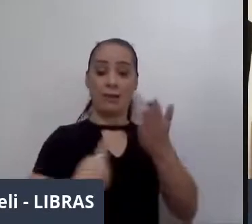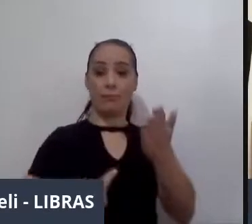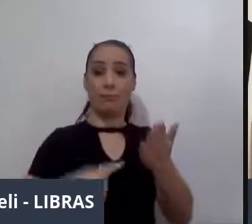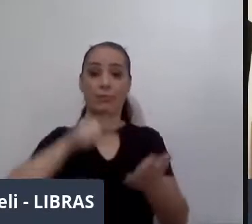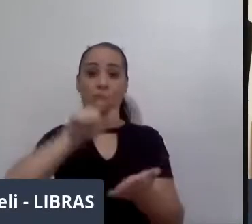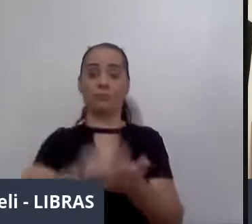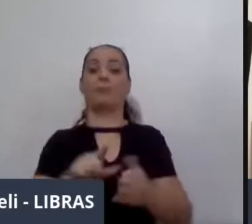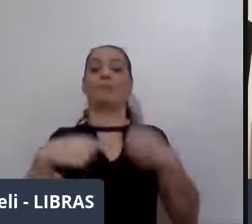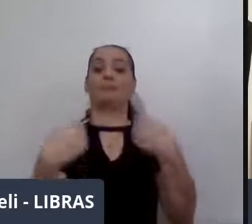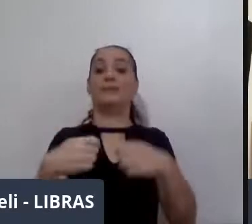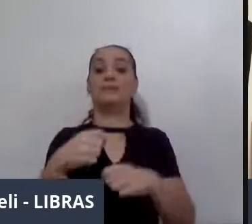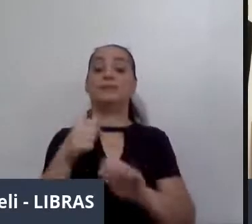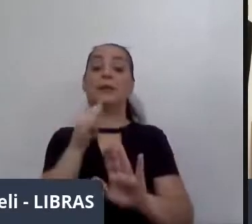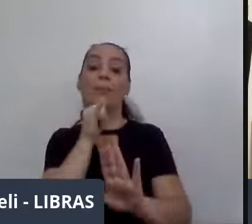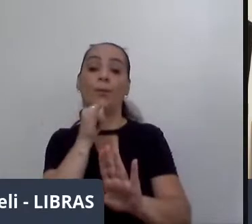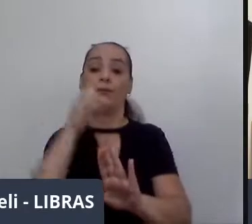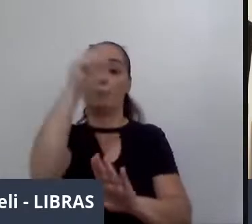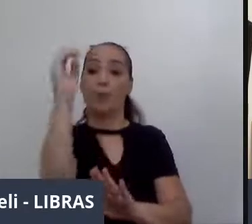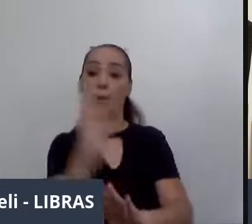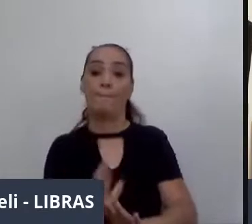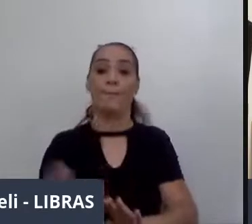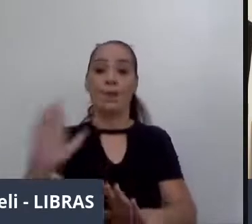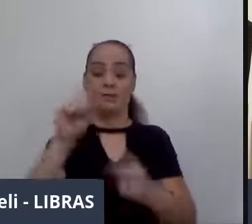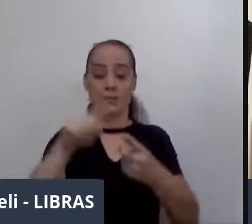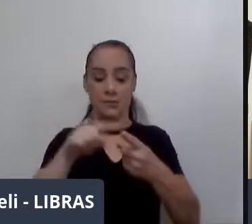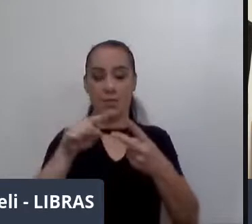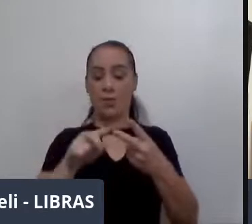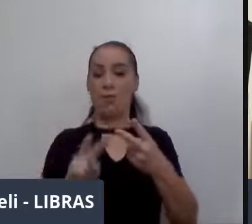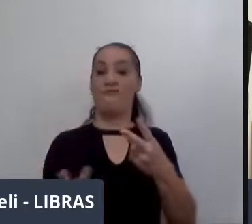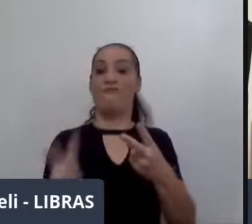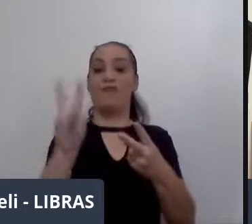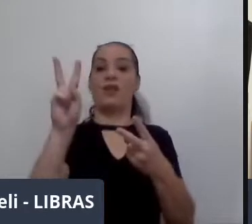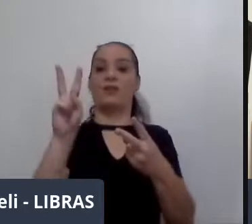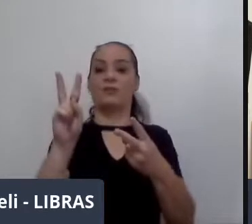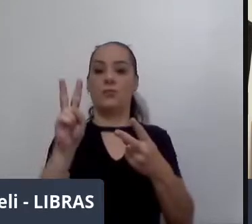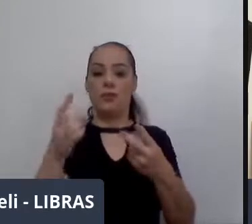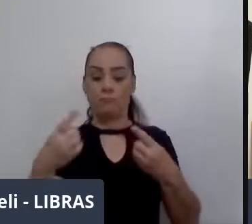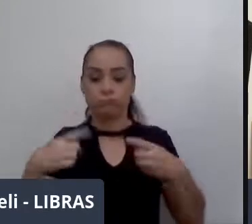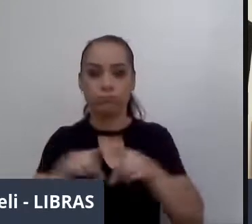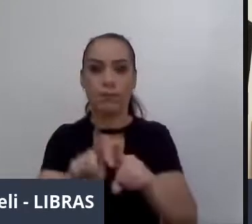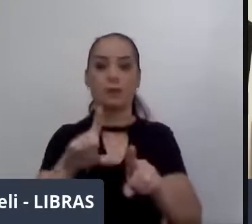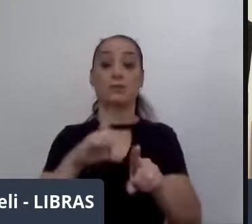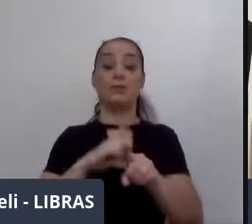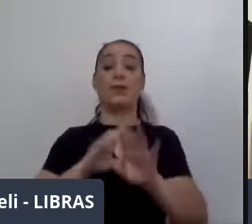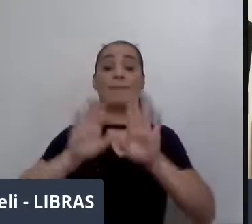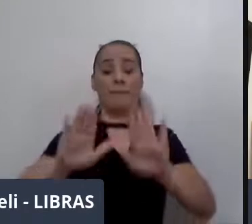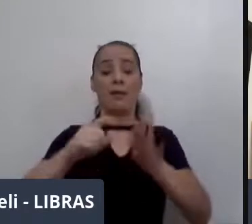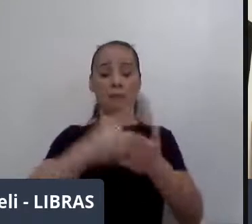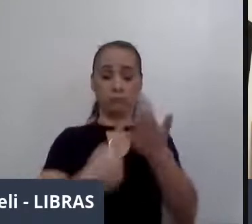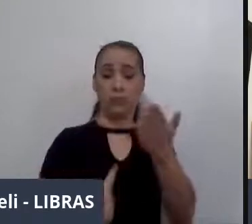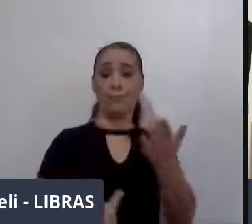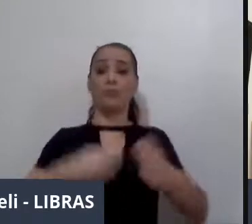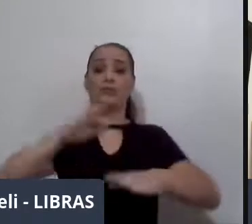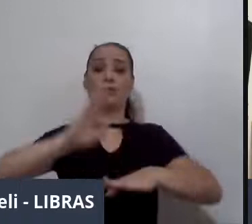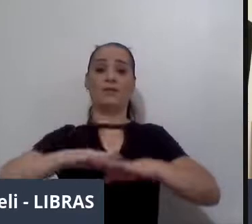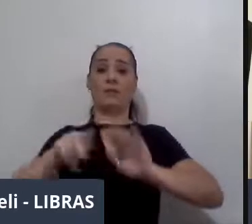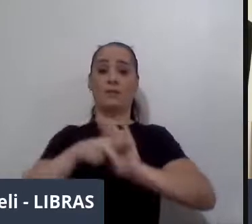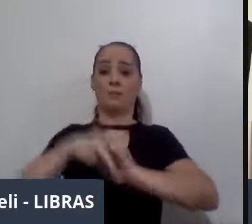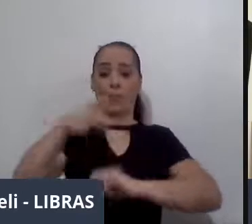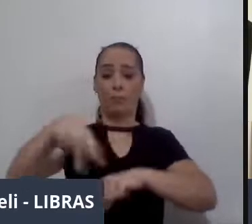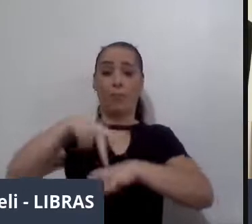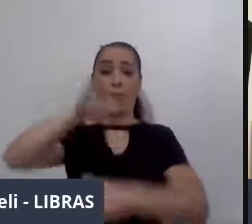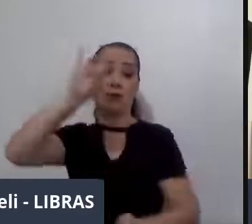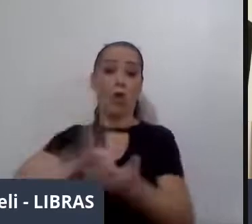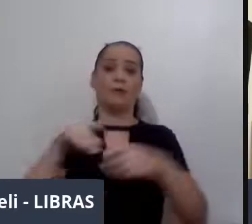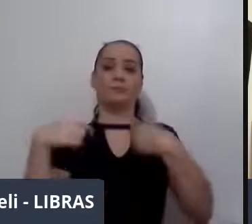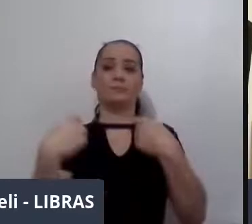o Brasil e Venezuela são signatários da convenção. Só que para você fazer o apostilamento, tem que ser no país de origem. Ou seja, uma